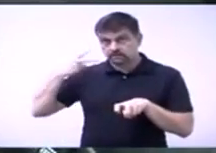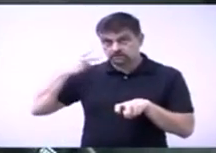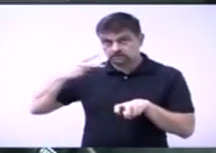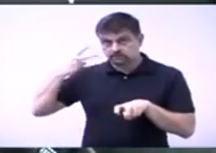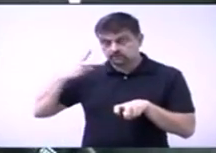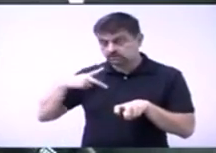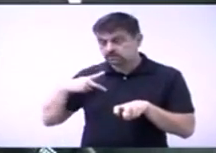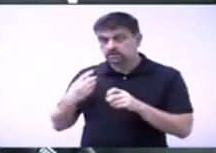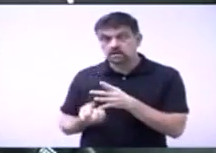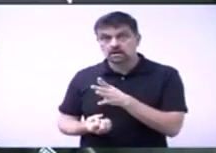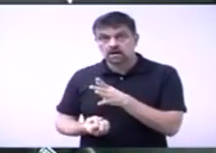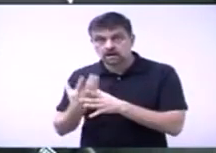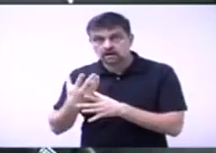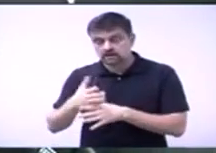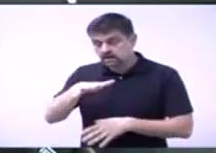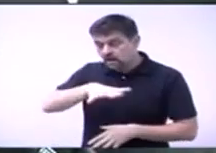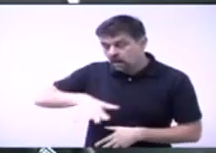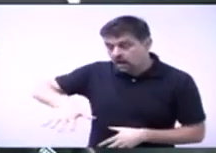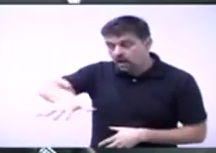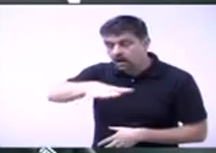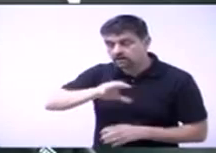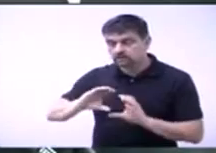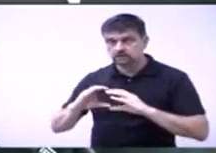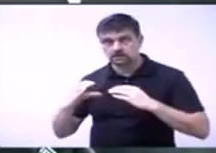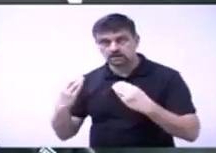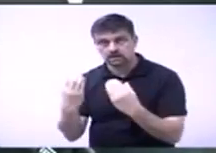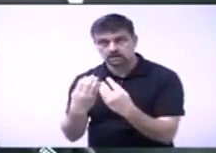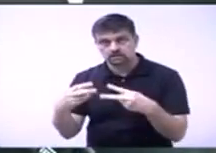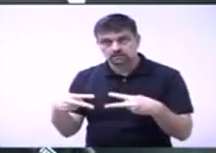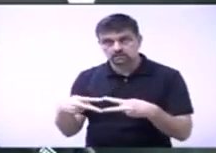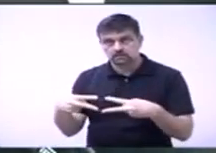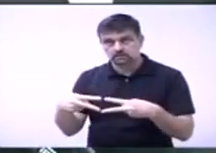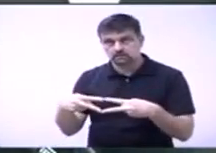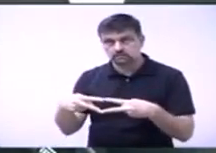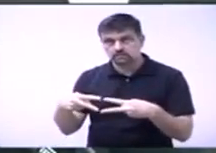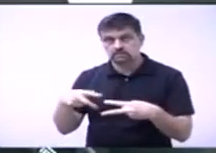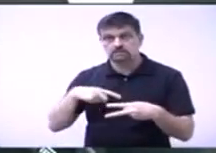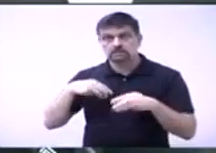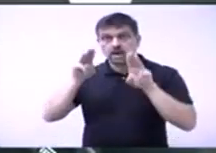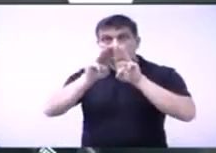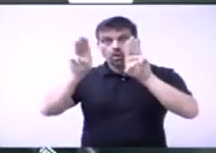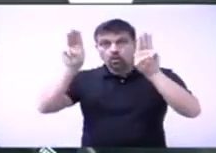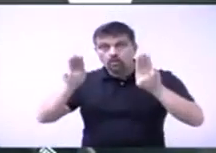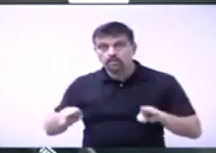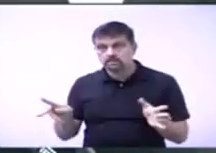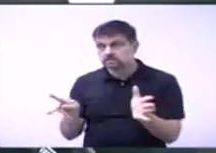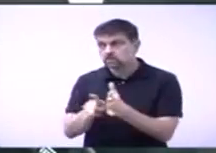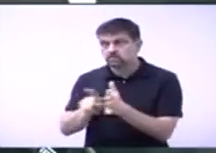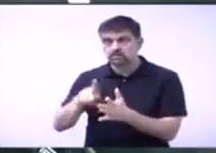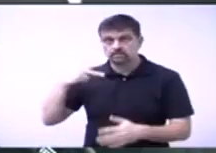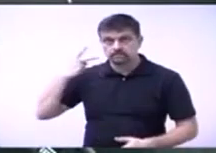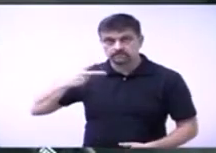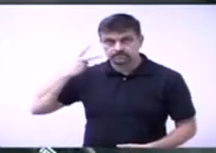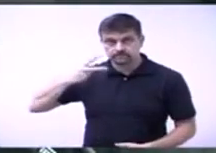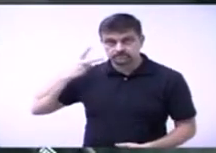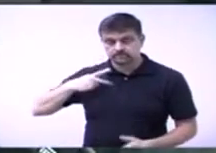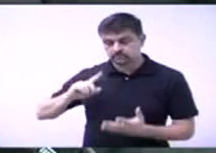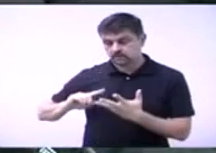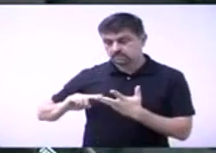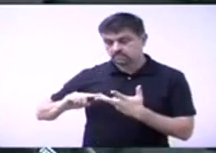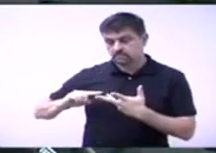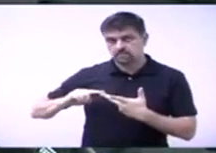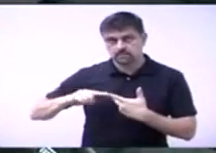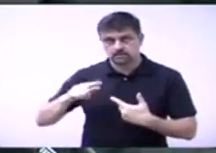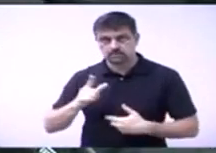a criação do âmbito da Câmara Municipal de Paulínia, do Museu do Legislativo e da outras providências.